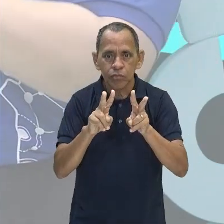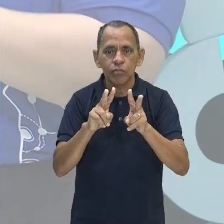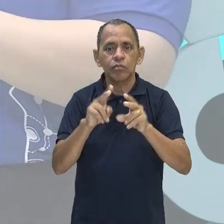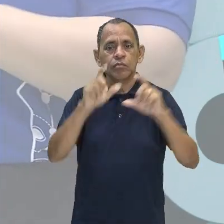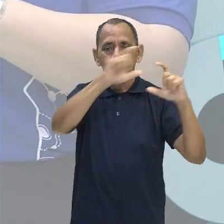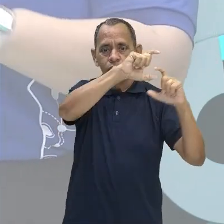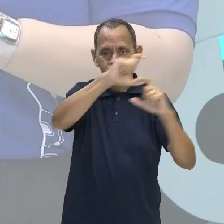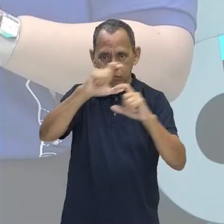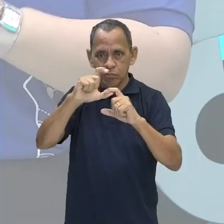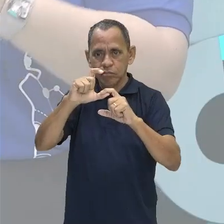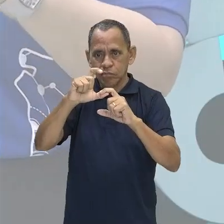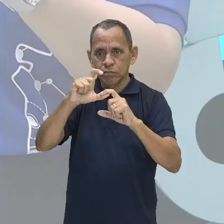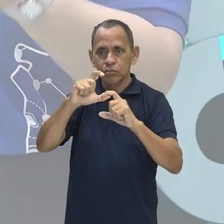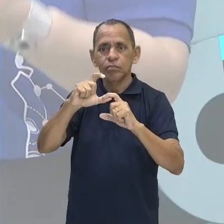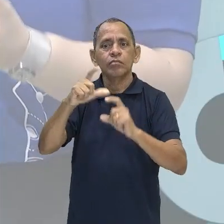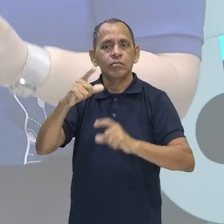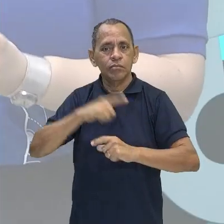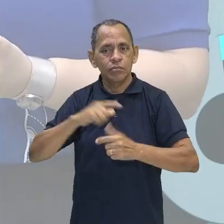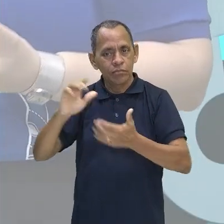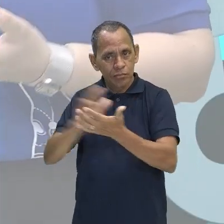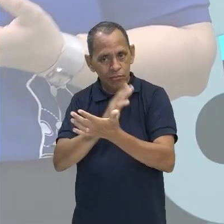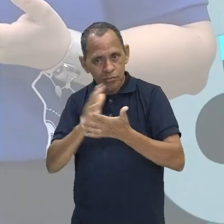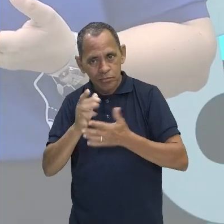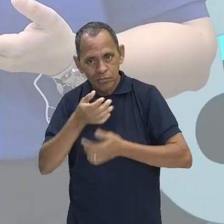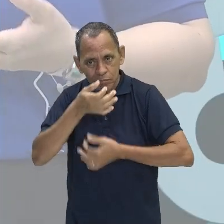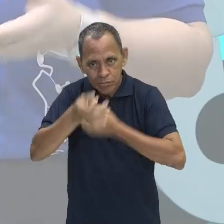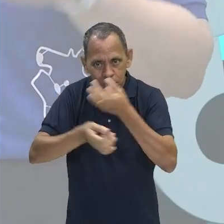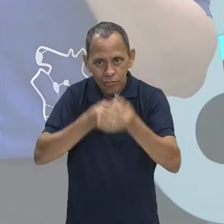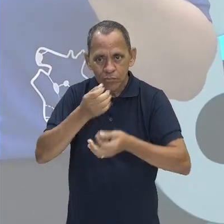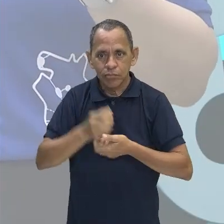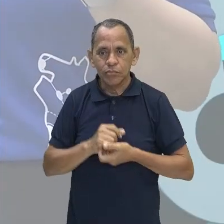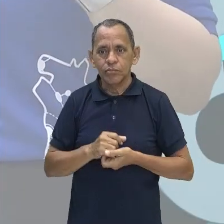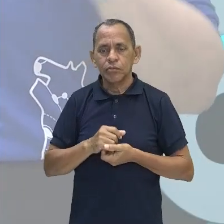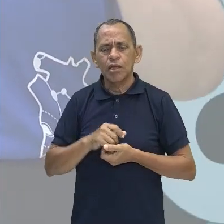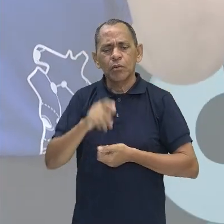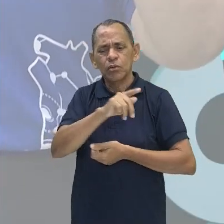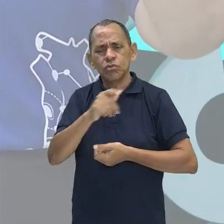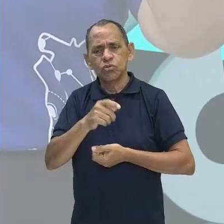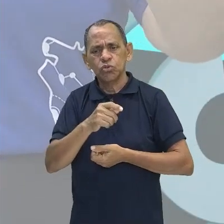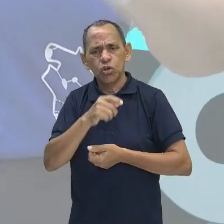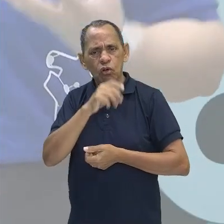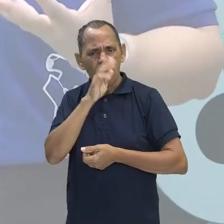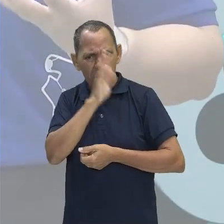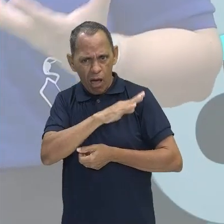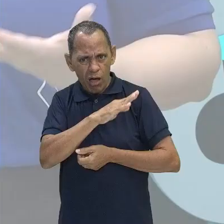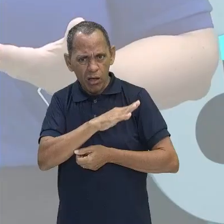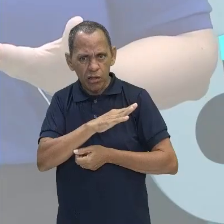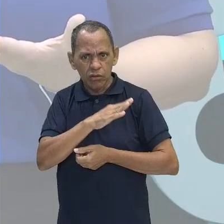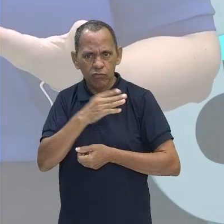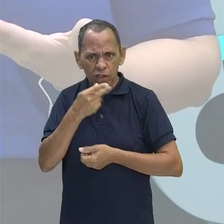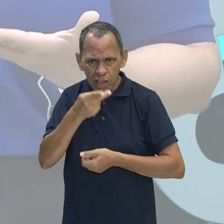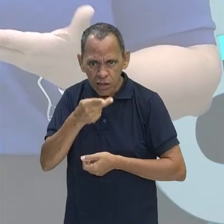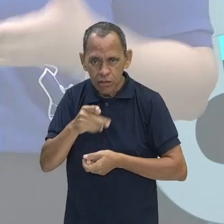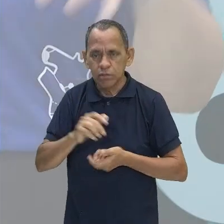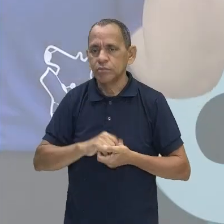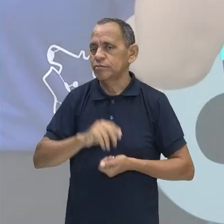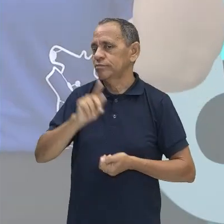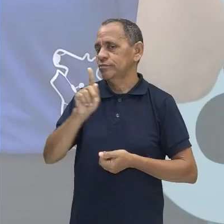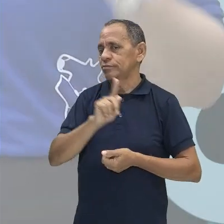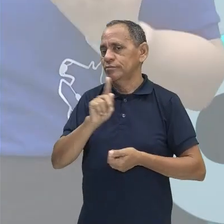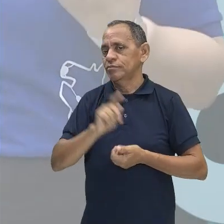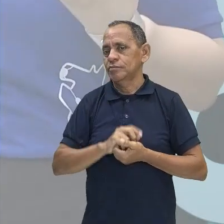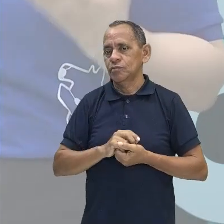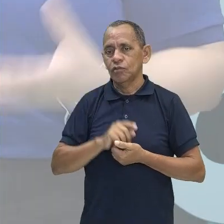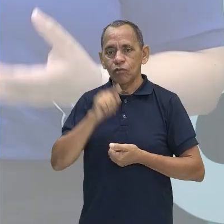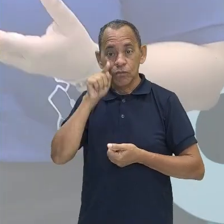que tece alguma crítica. Professora, está falando mal? Não é isto. Apresenta. Você, como leitor,